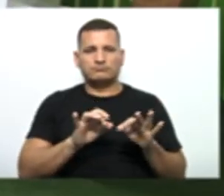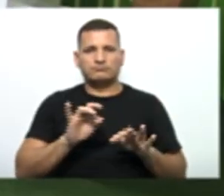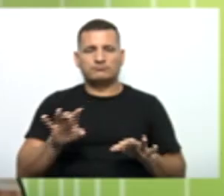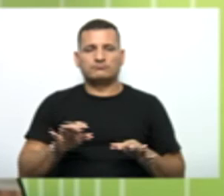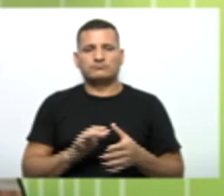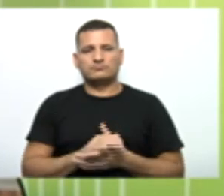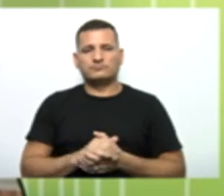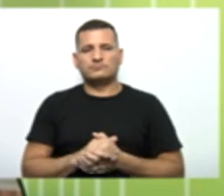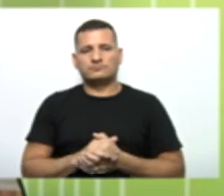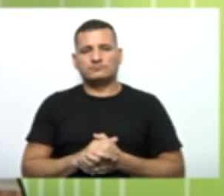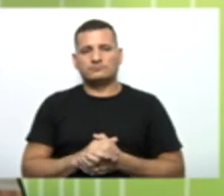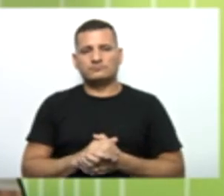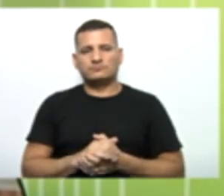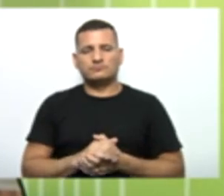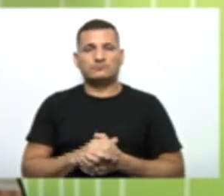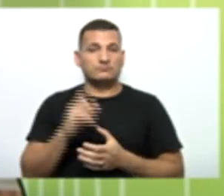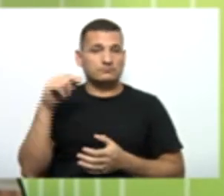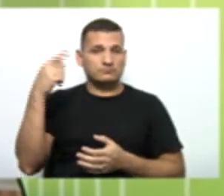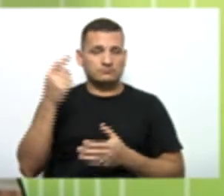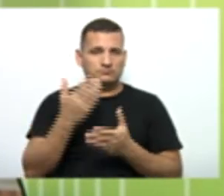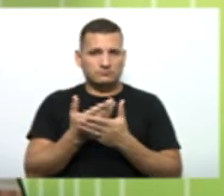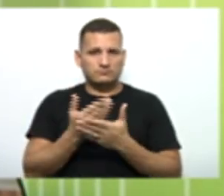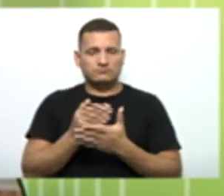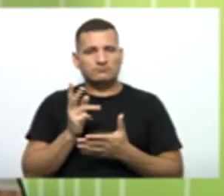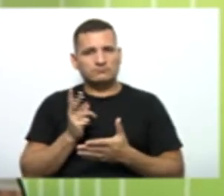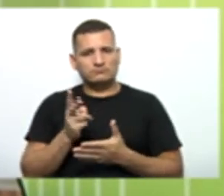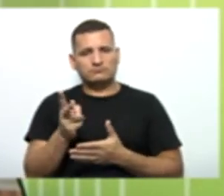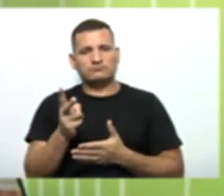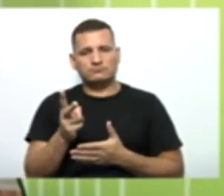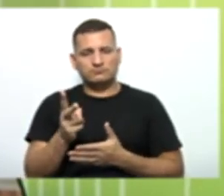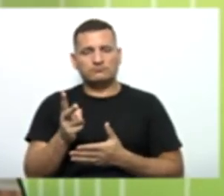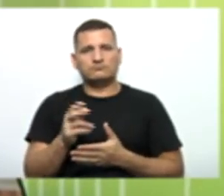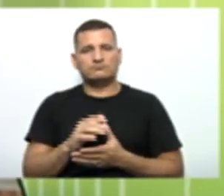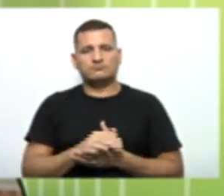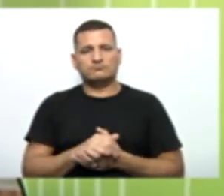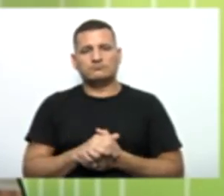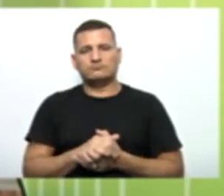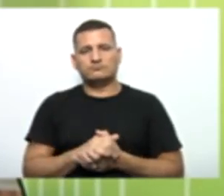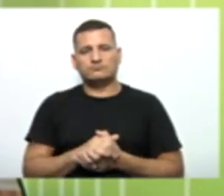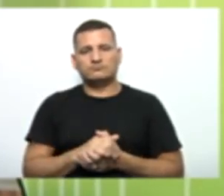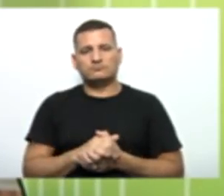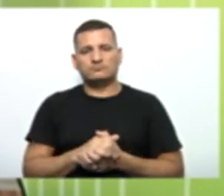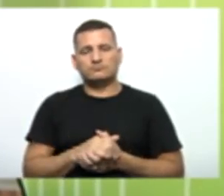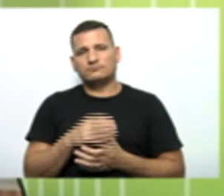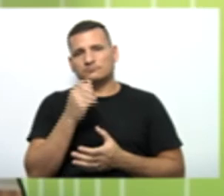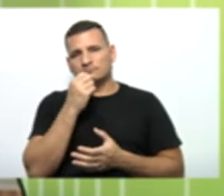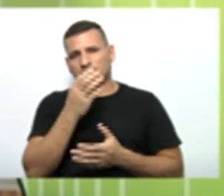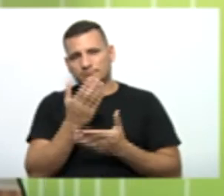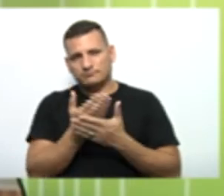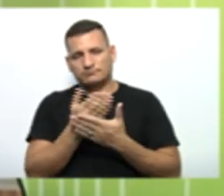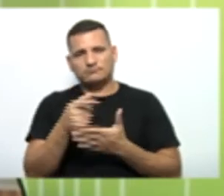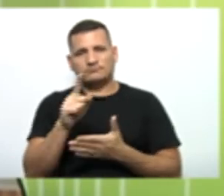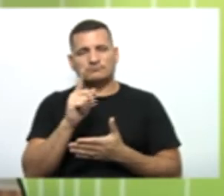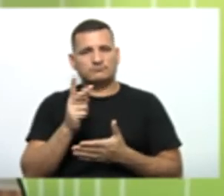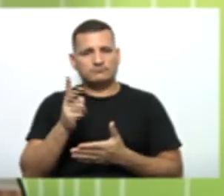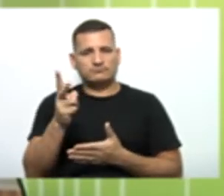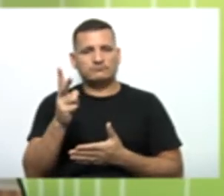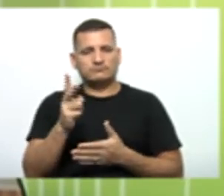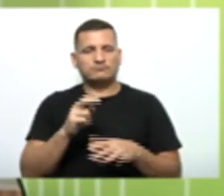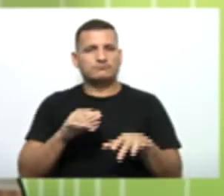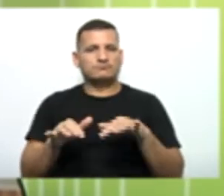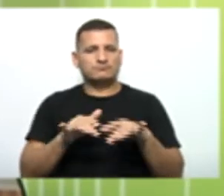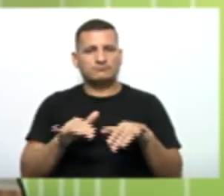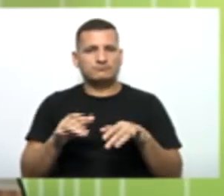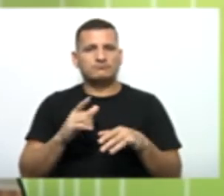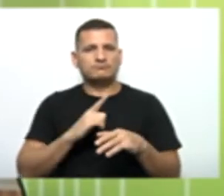essa aula a gente continua na próxima aula, certo? E desejo para vocês aí uma boa aula, continuação, que em programação